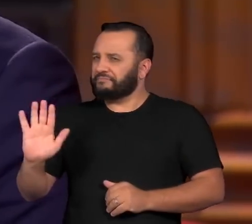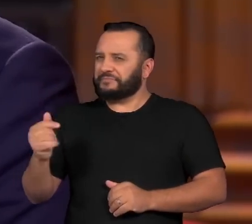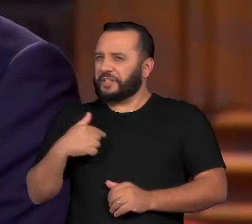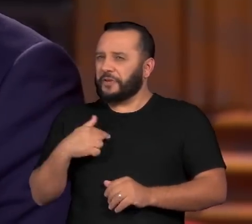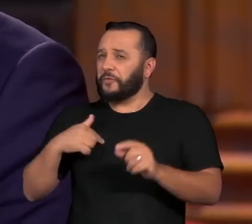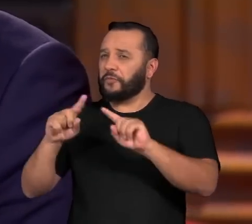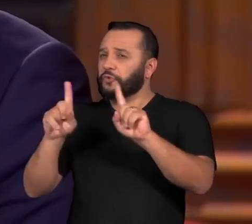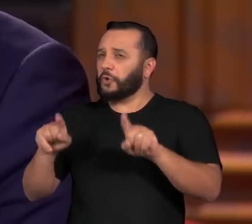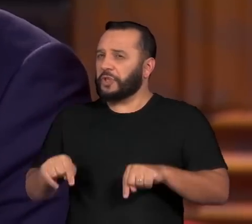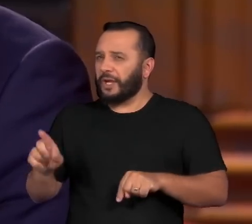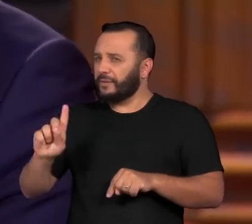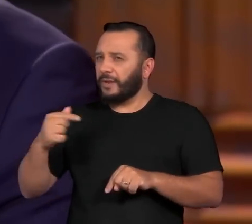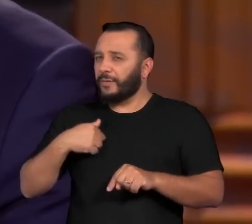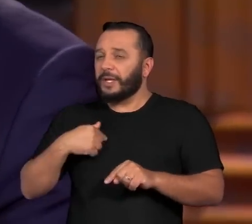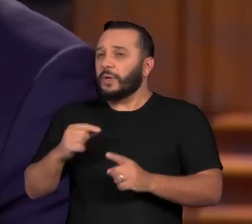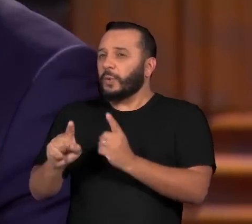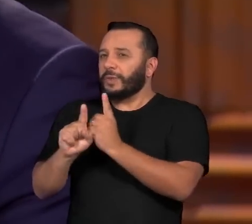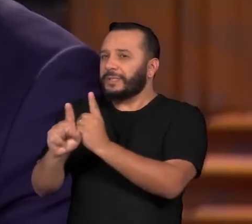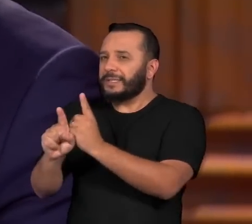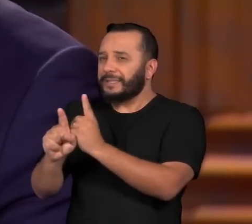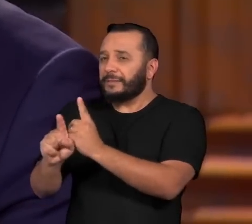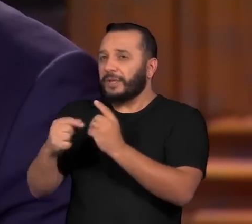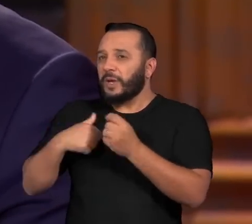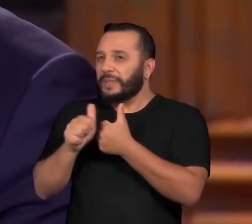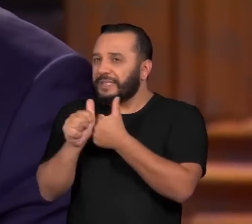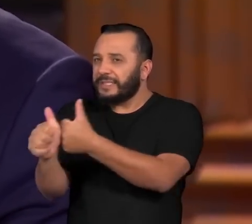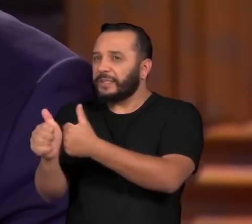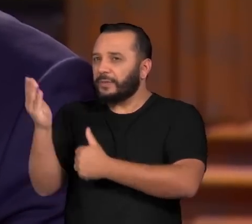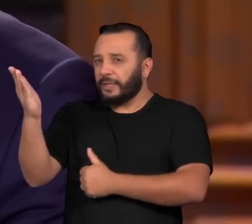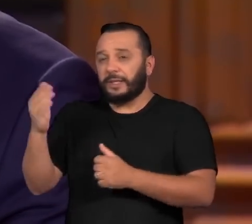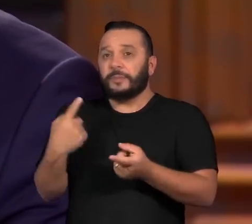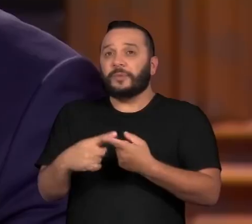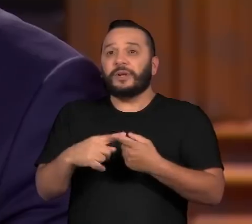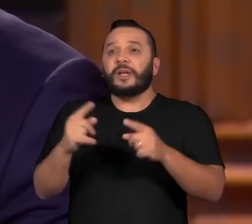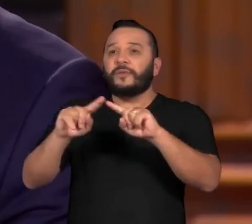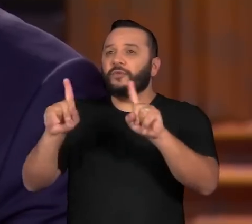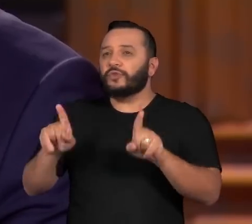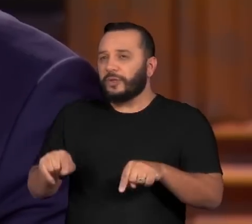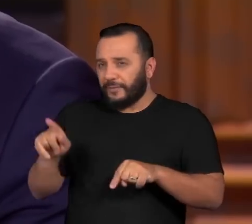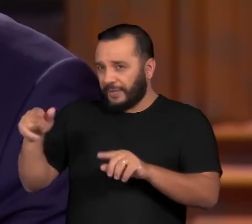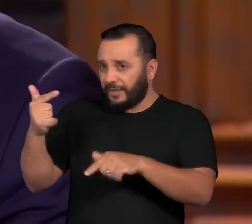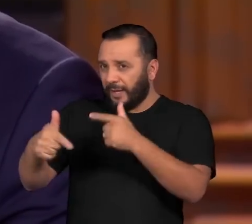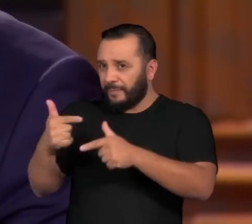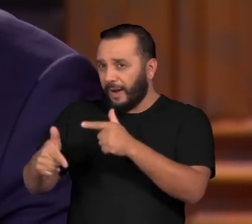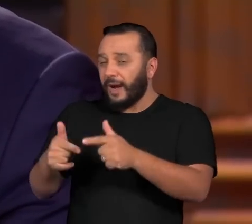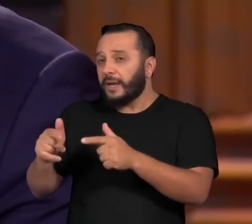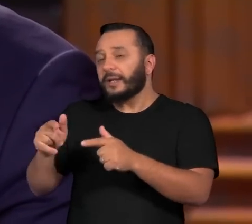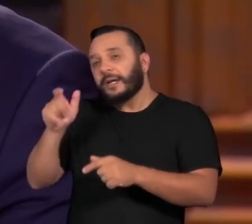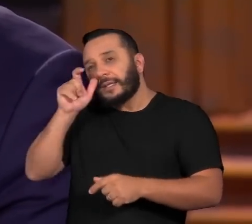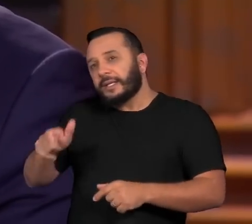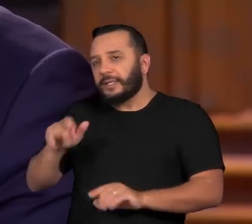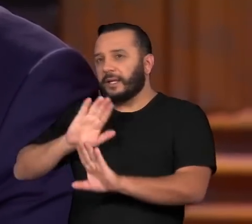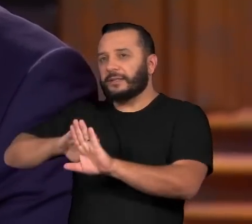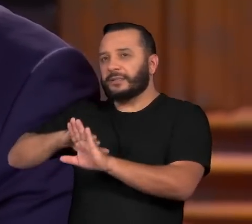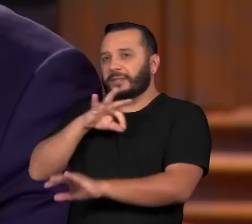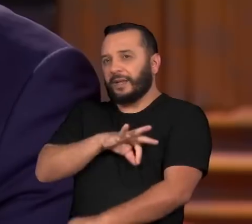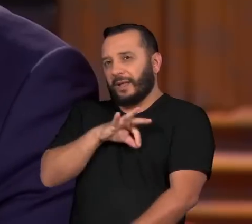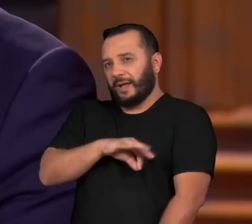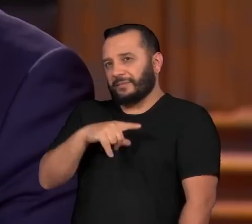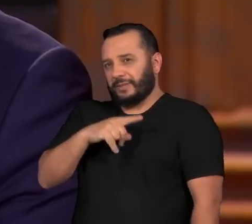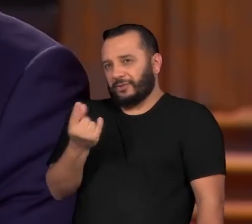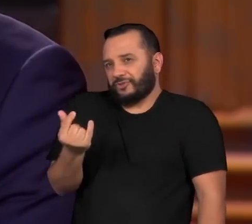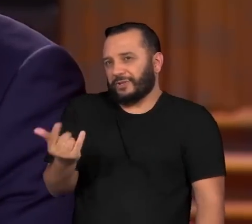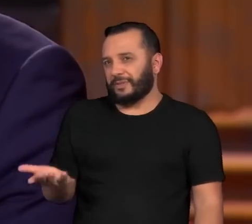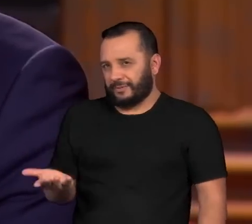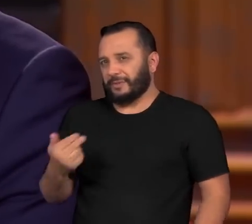um discípulo do Senhor. A diferença de funcionário é que você trabalha pelo soldo, você trabalha pelo dinheiro. Um funcionário